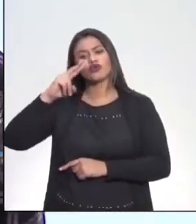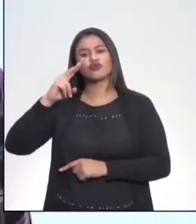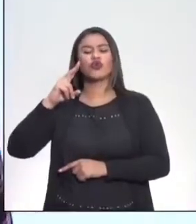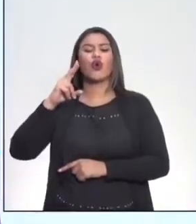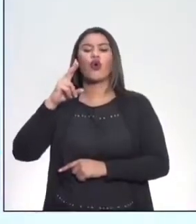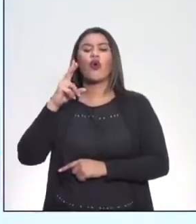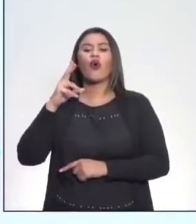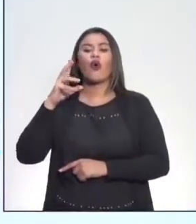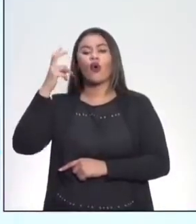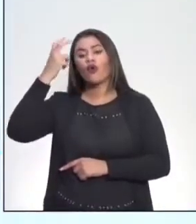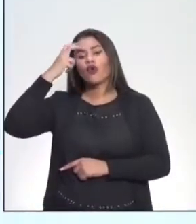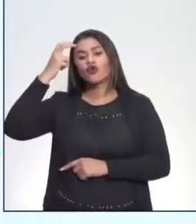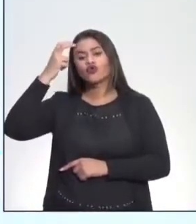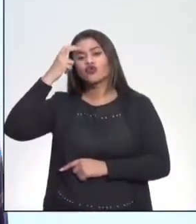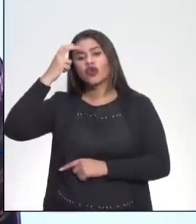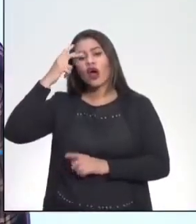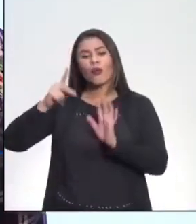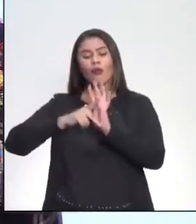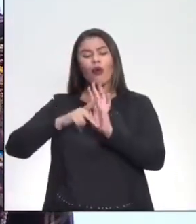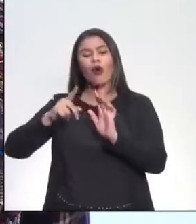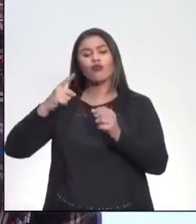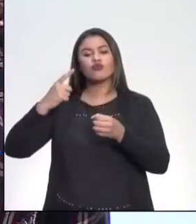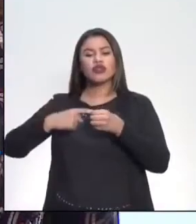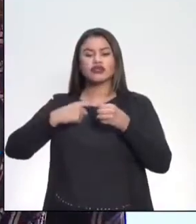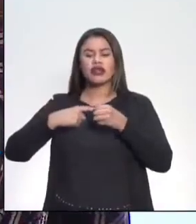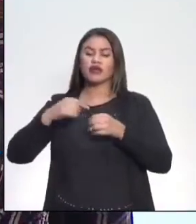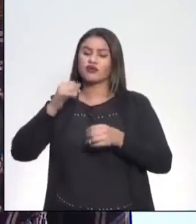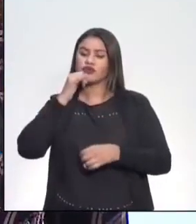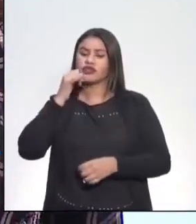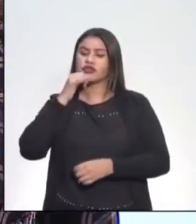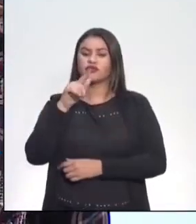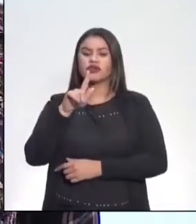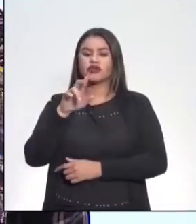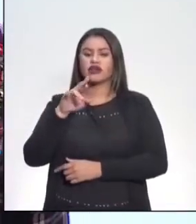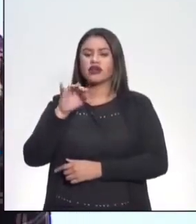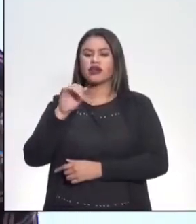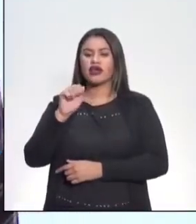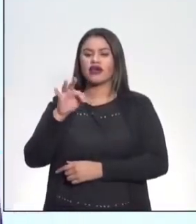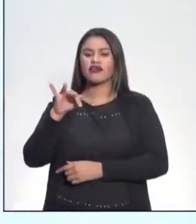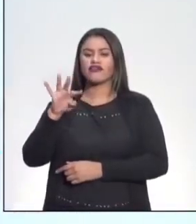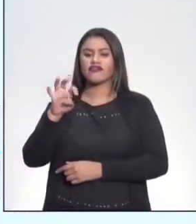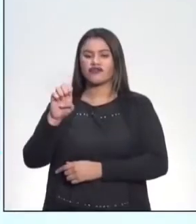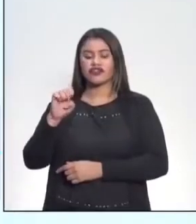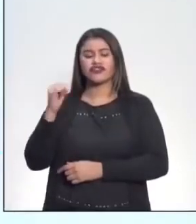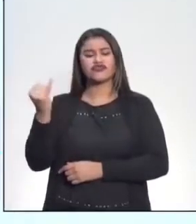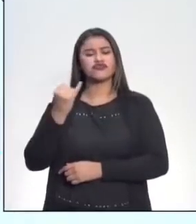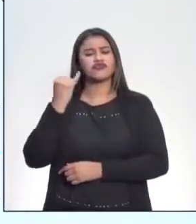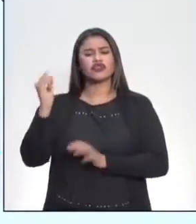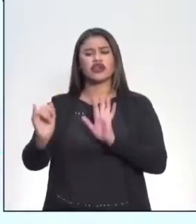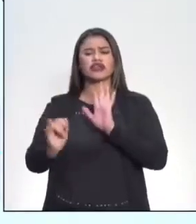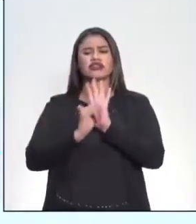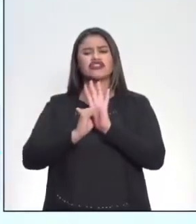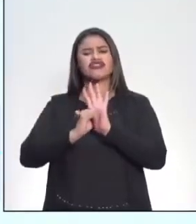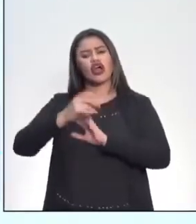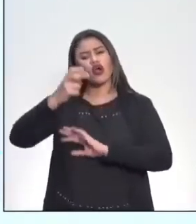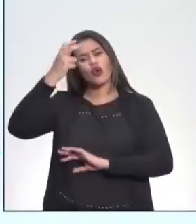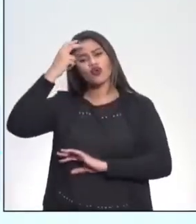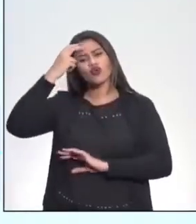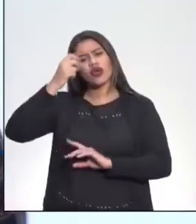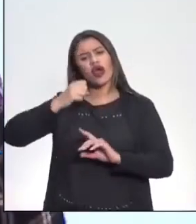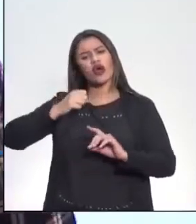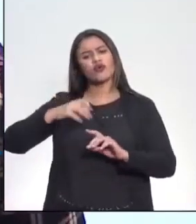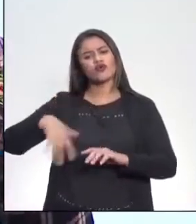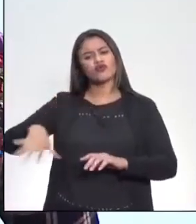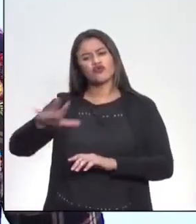cidade? Por que a gente pode dizer aí que o grafite ele surge como um fator importante da identidade cultural de um povo